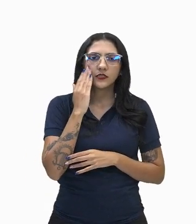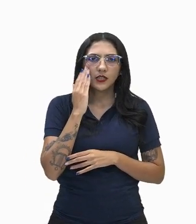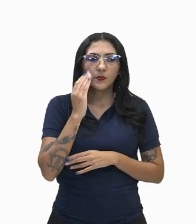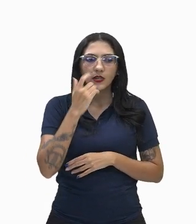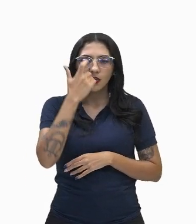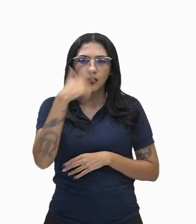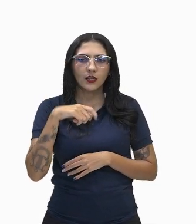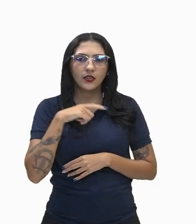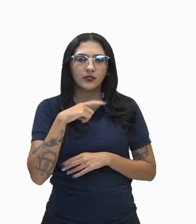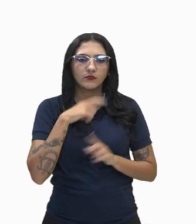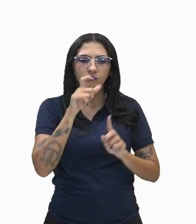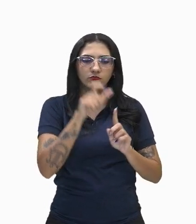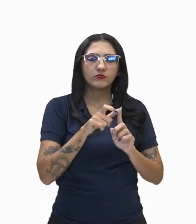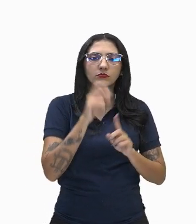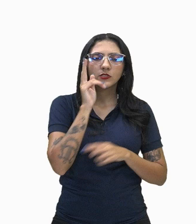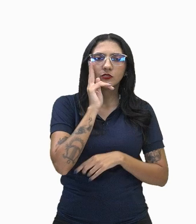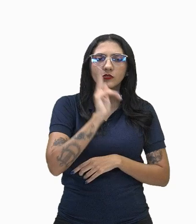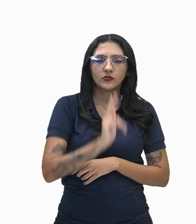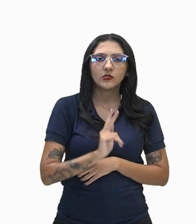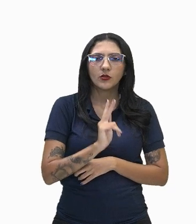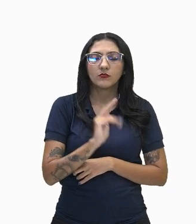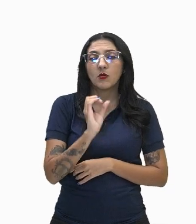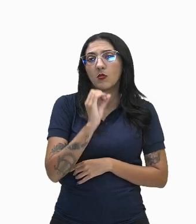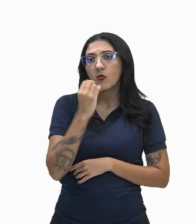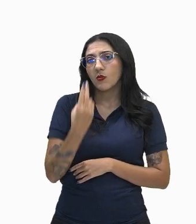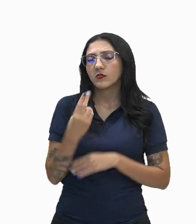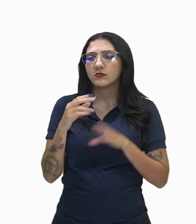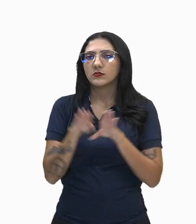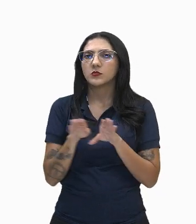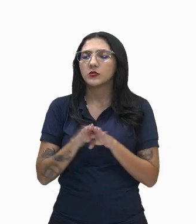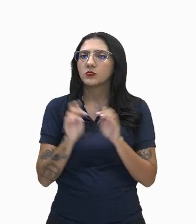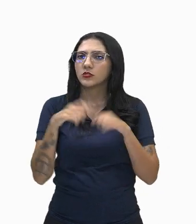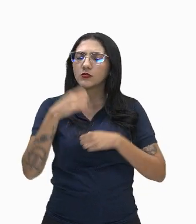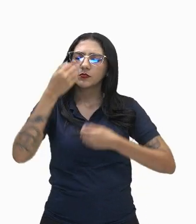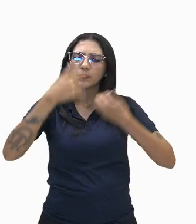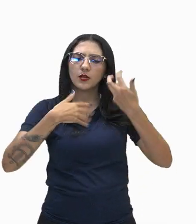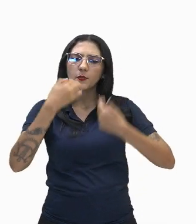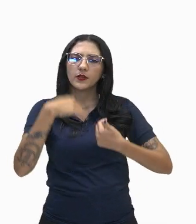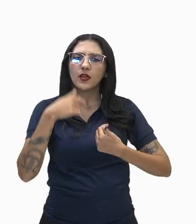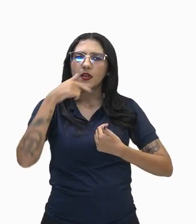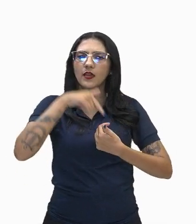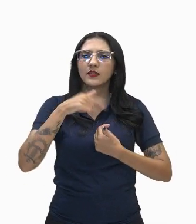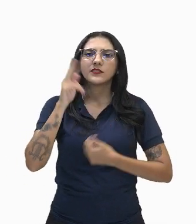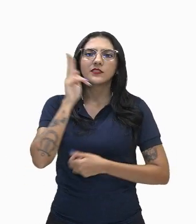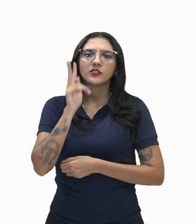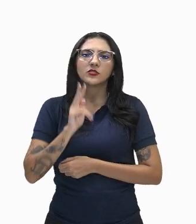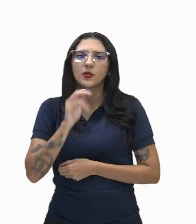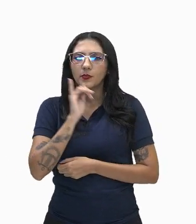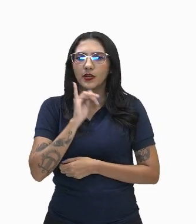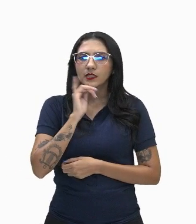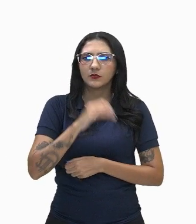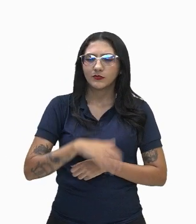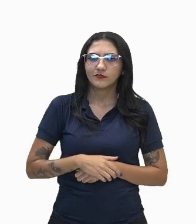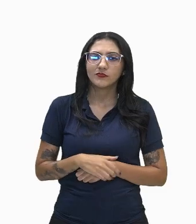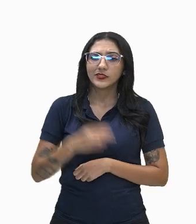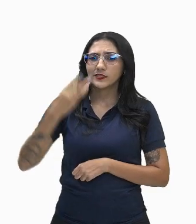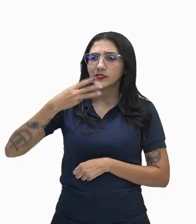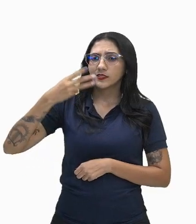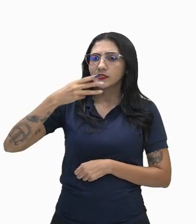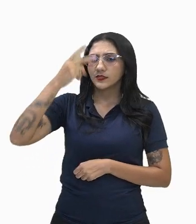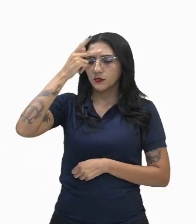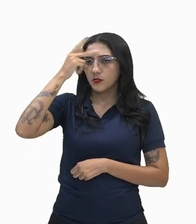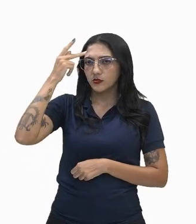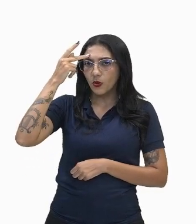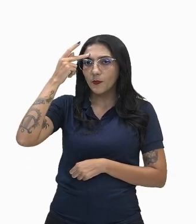é personagem da história. Ou eu posso contar essa história em terceira pessoa, ou seja, o